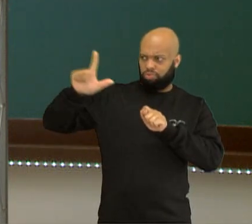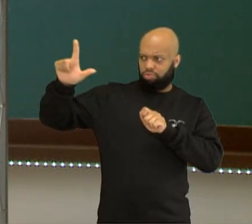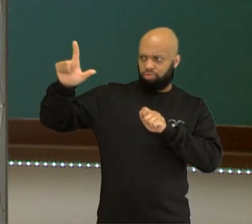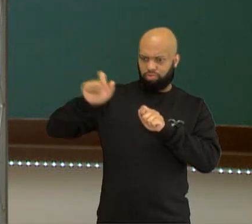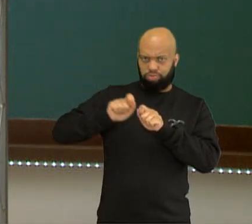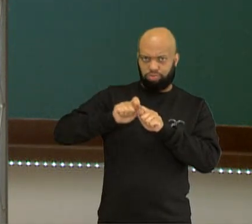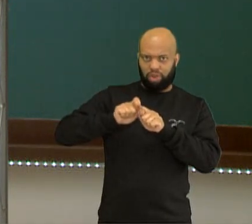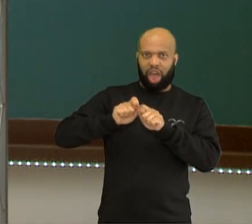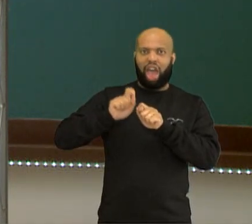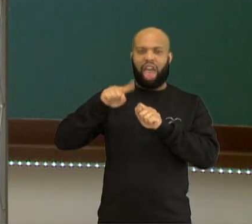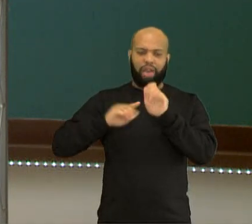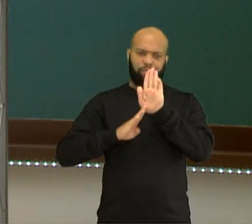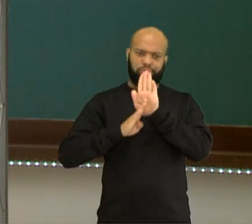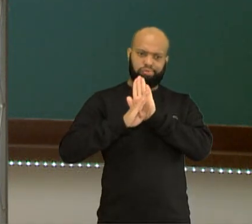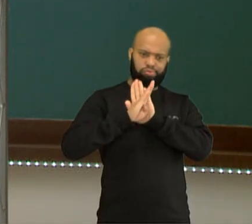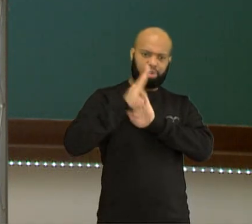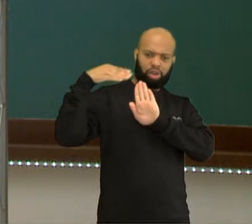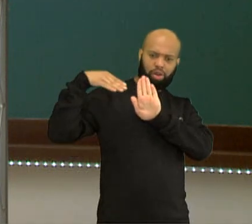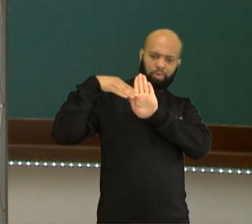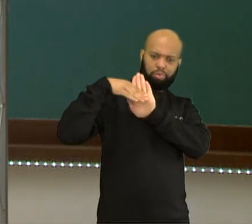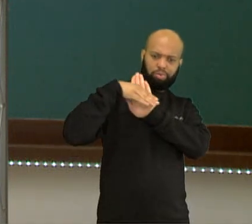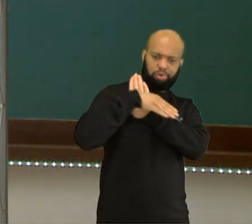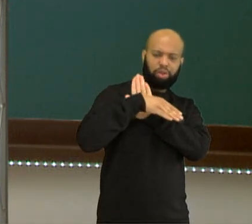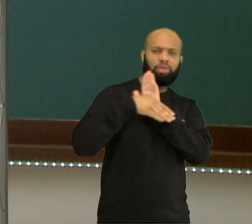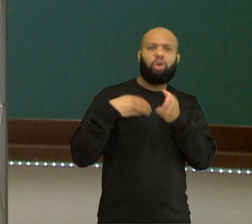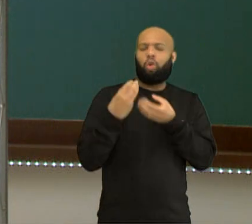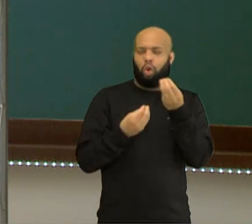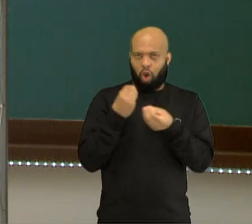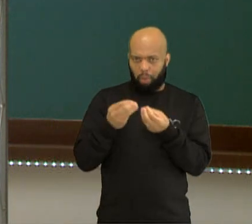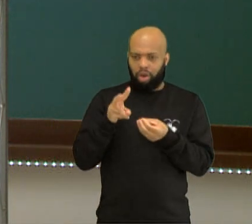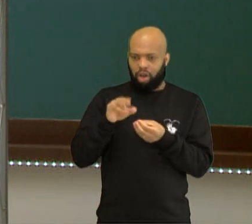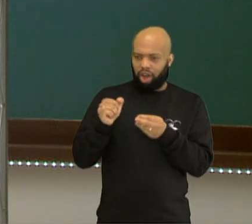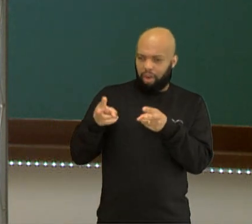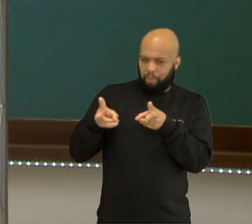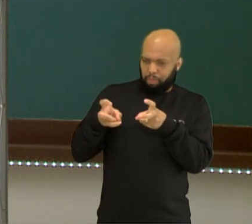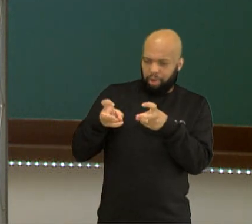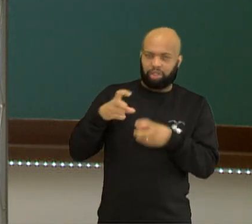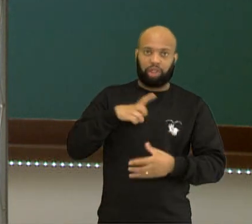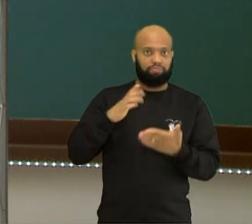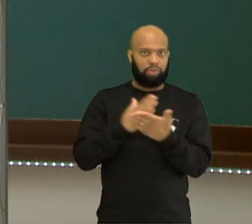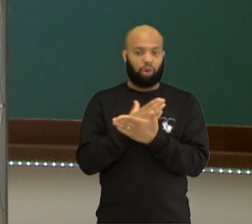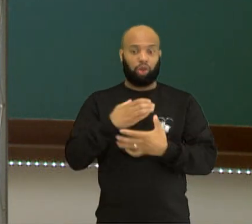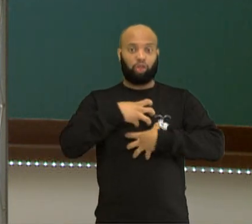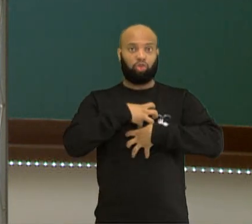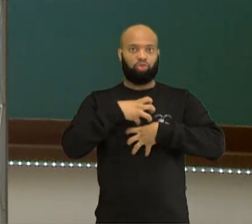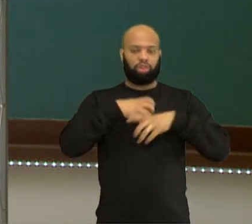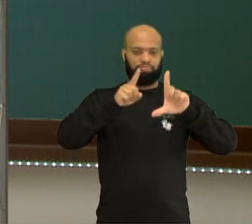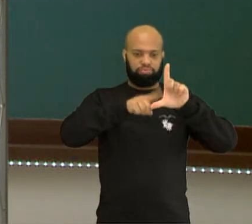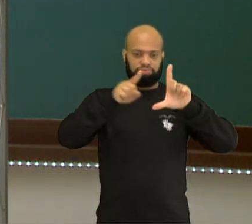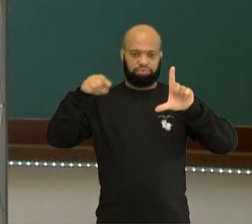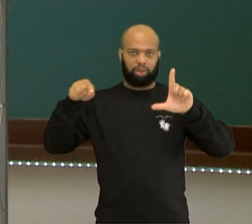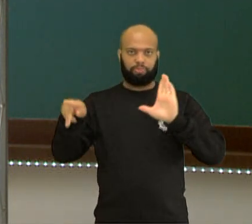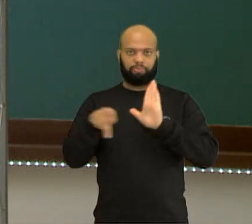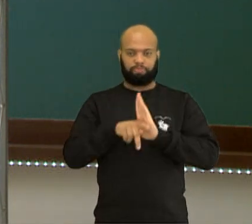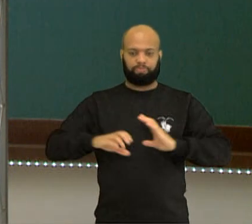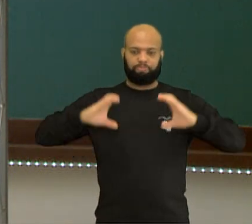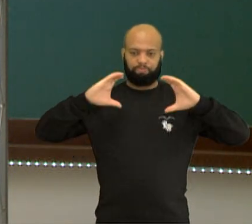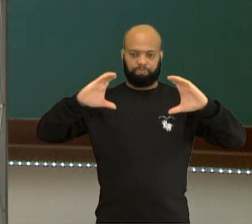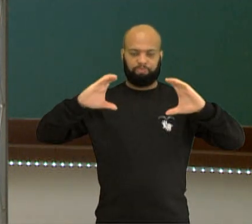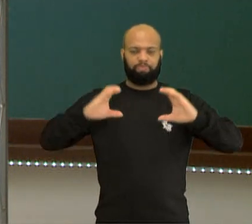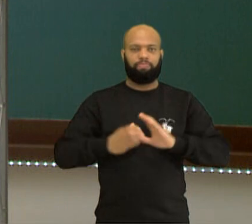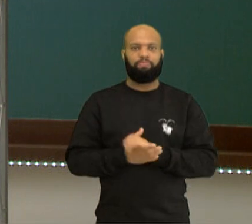e identificar quando ela é crescente, decrescente, tá bom? E observar aí alguns comportamentos do gráfico da função afim, tá bom? Então, bora